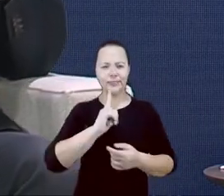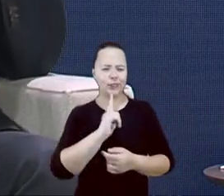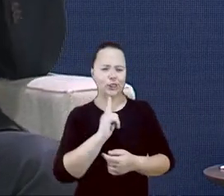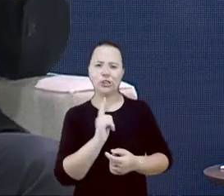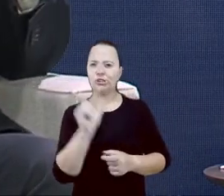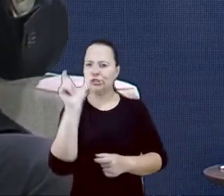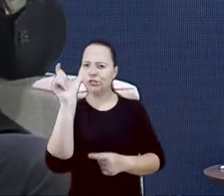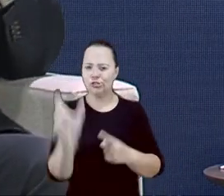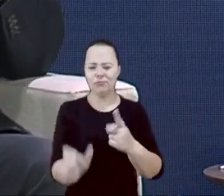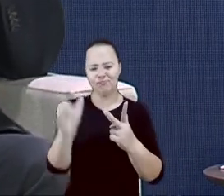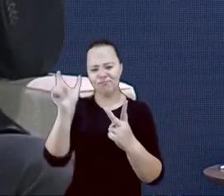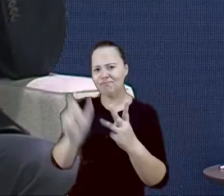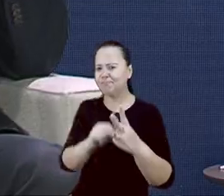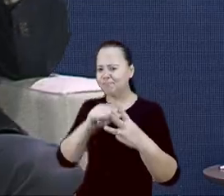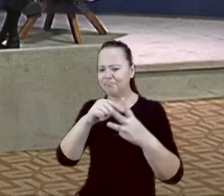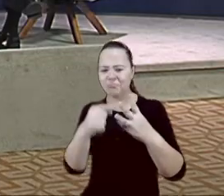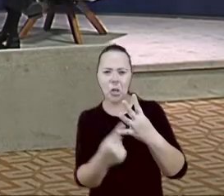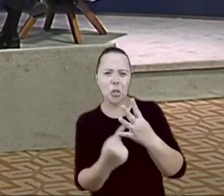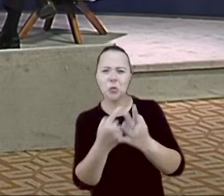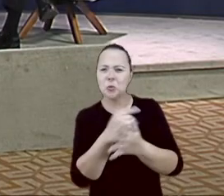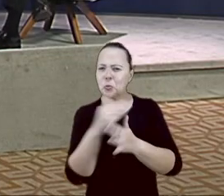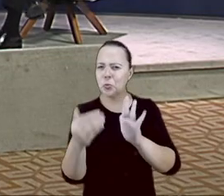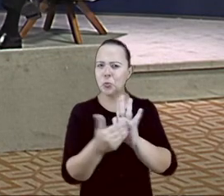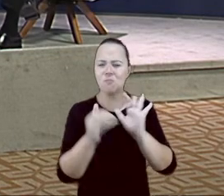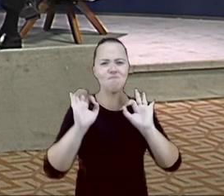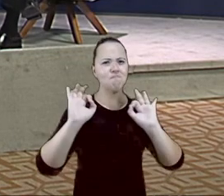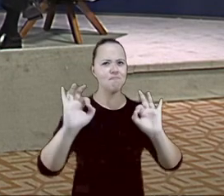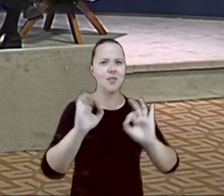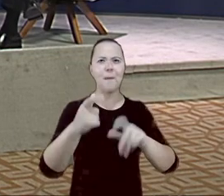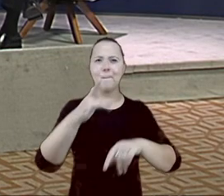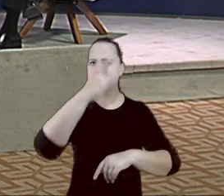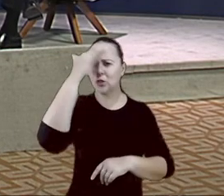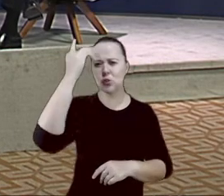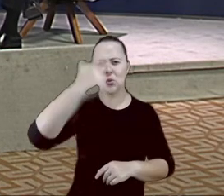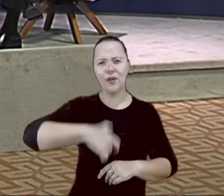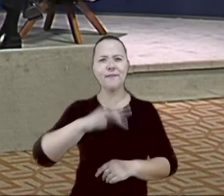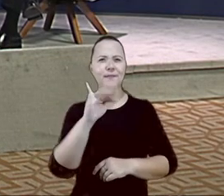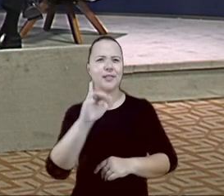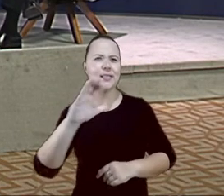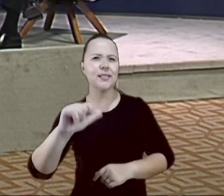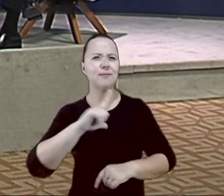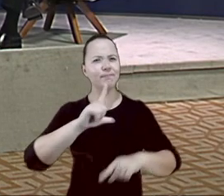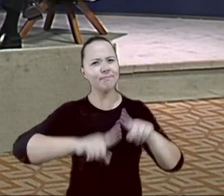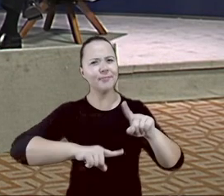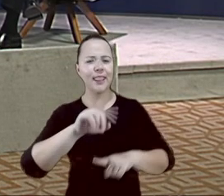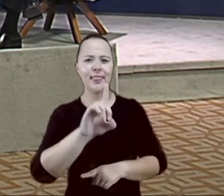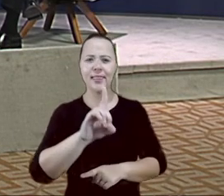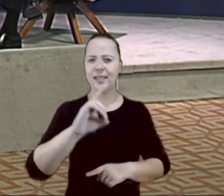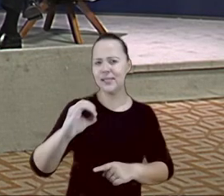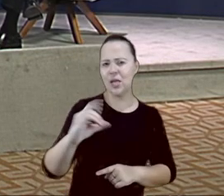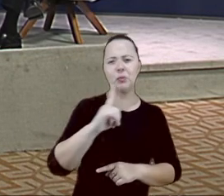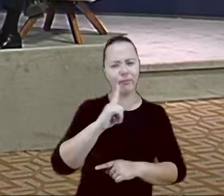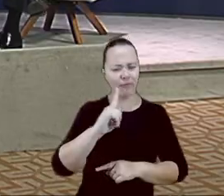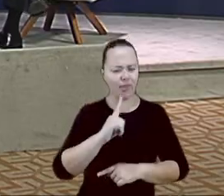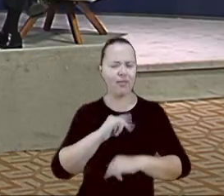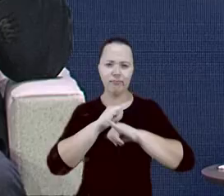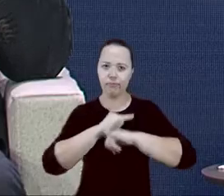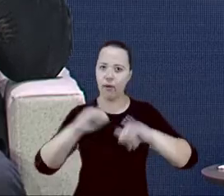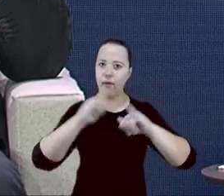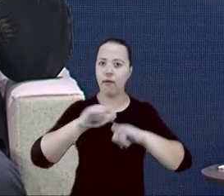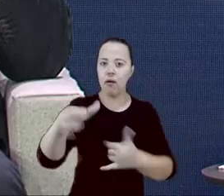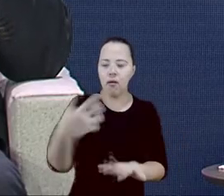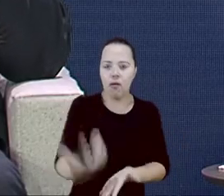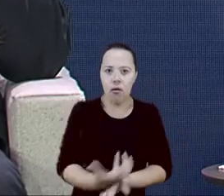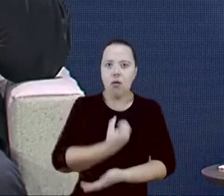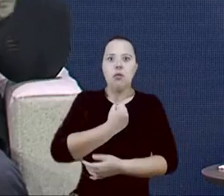bonde tinha DB é a pessoa física fundo fã de zero né então Realmente foi um pacto que